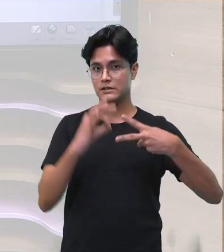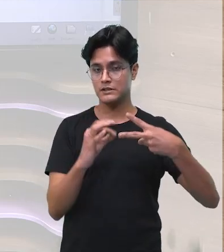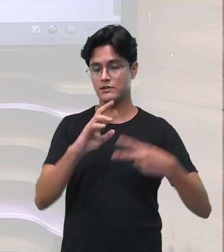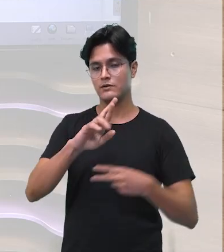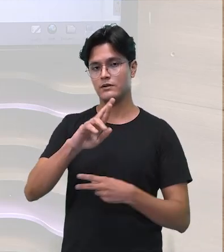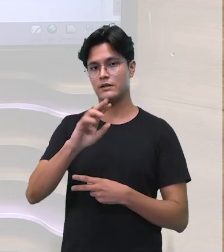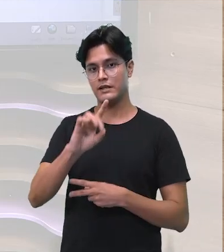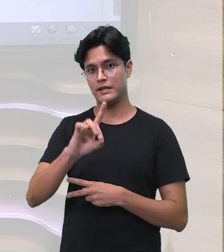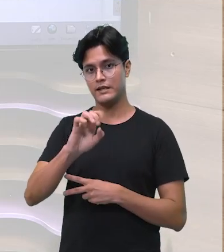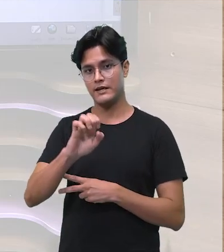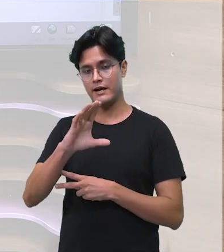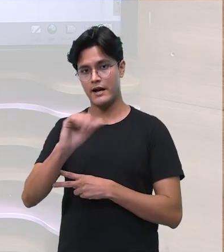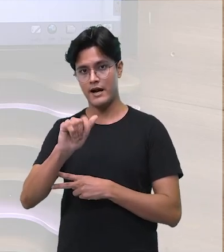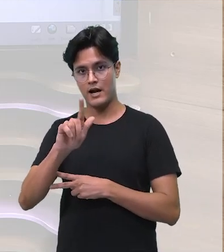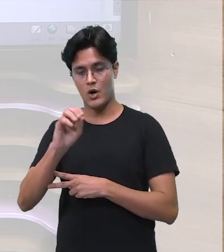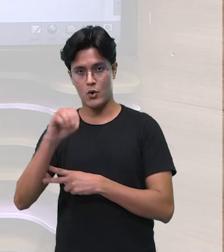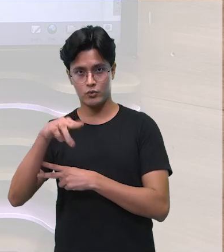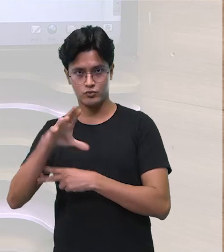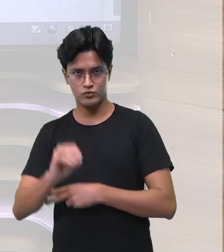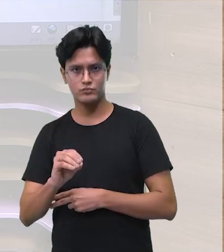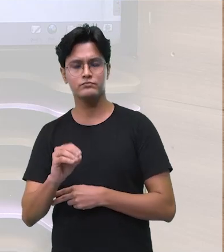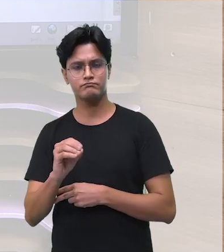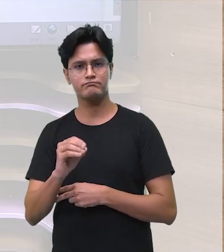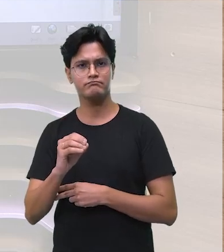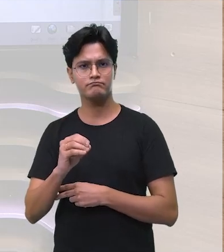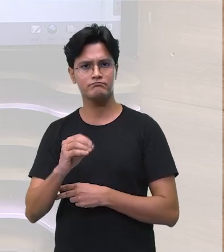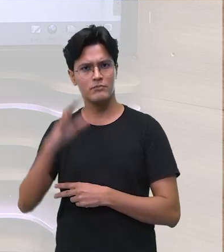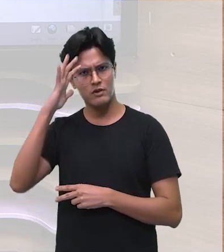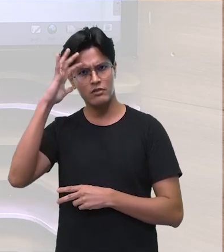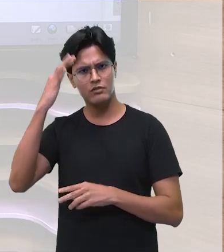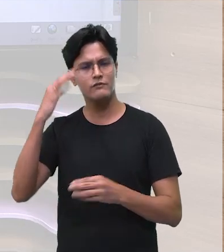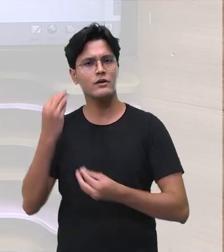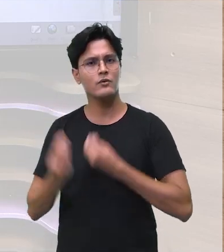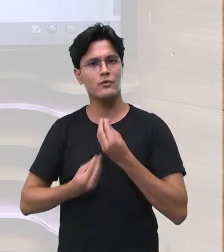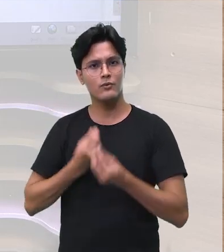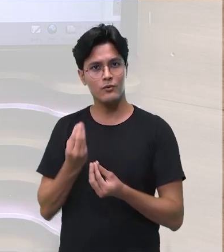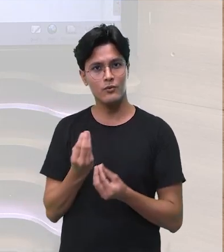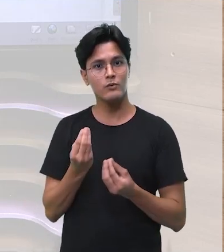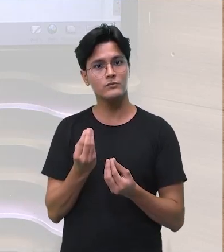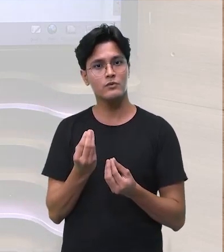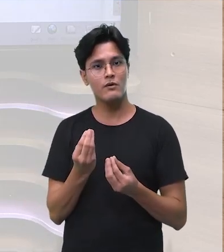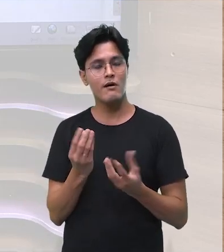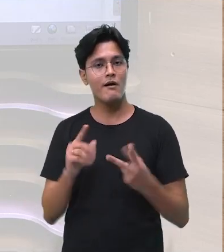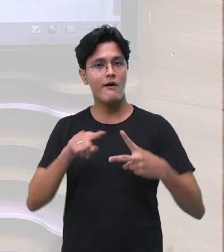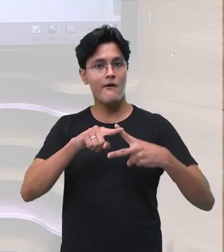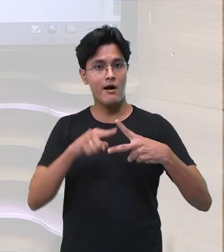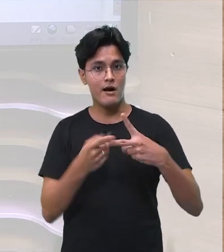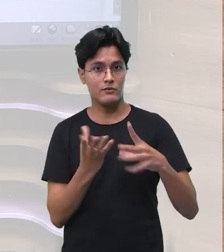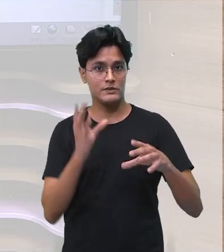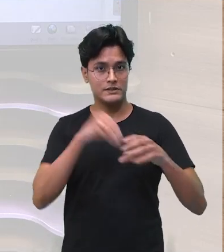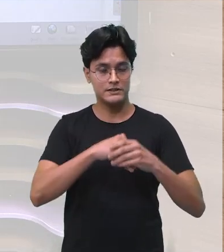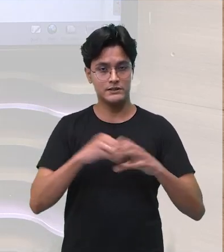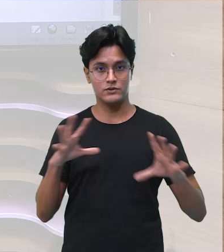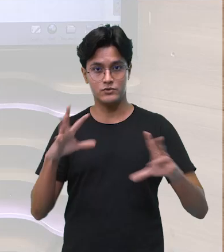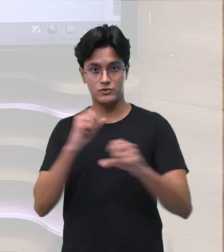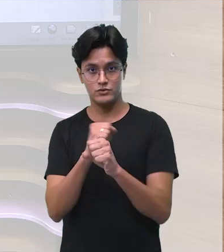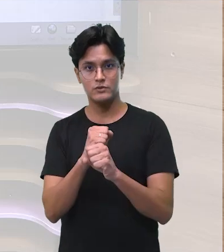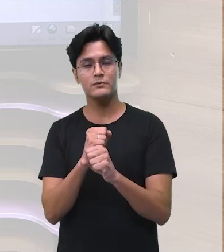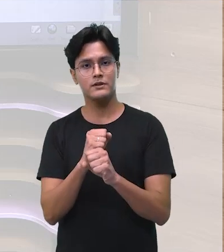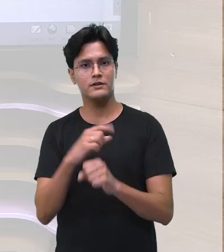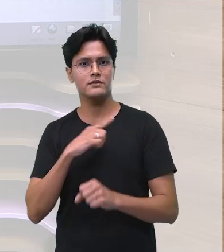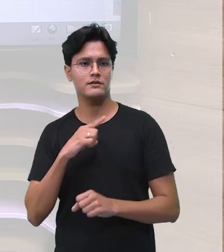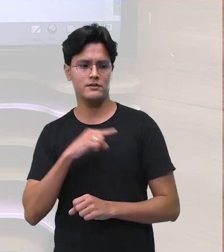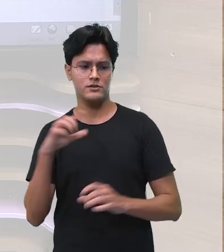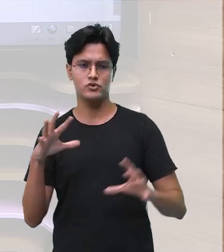Como a gente vai descobrir isso? Pela expressão da soma dos ângulos internos. Nós temos a soma. Se eu sei a soma